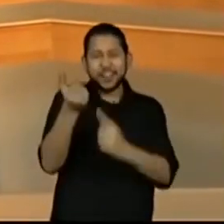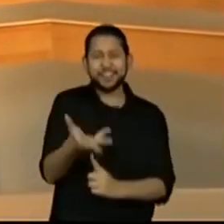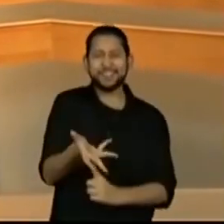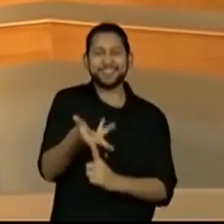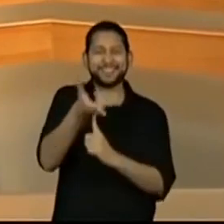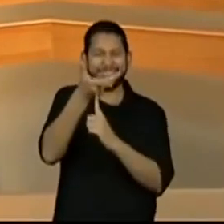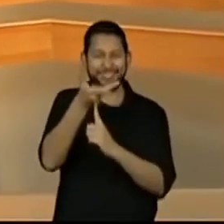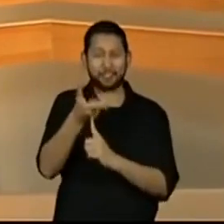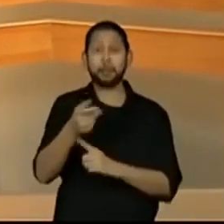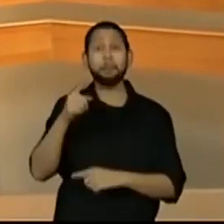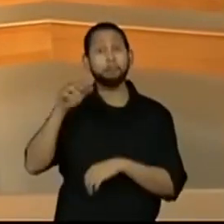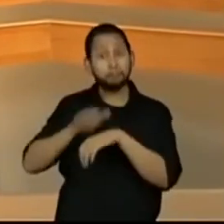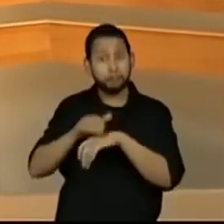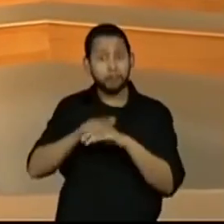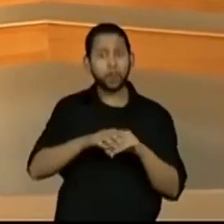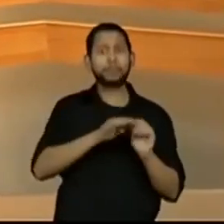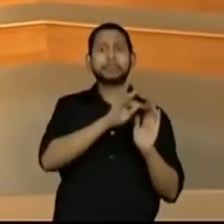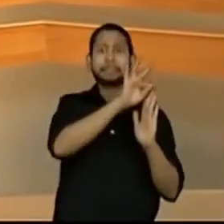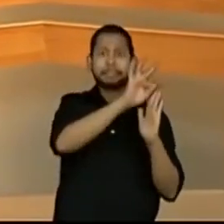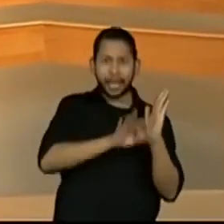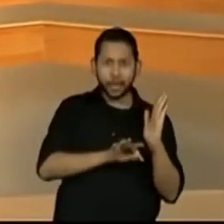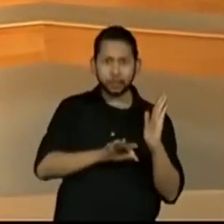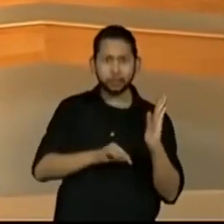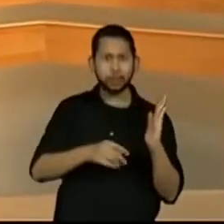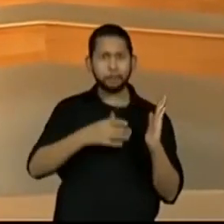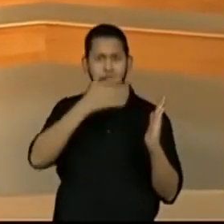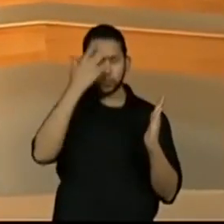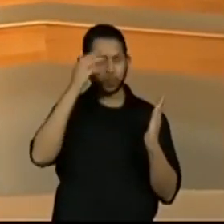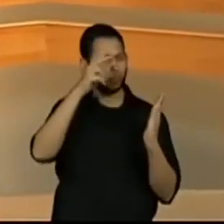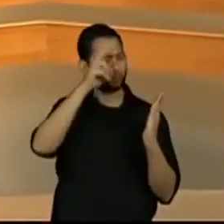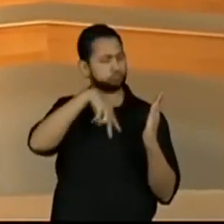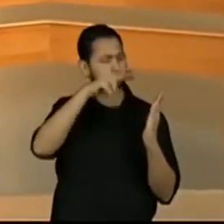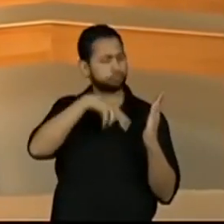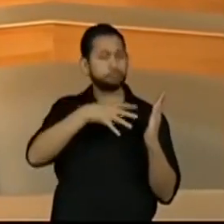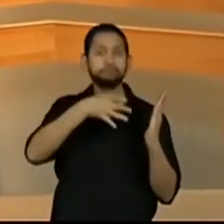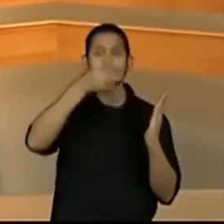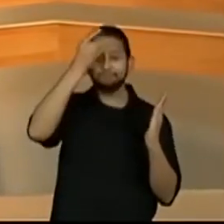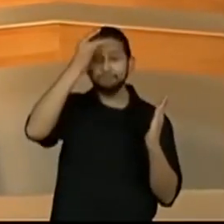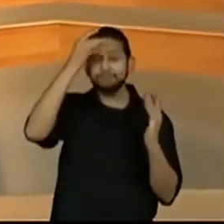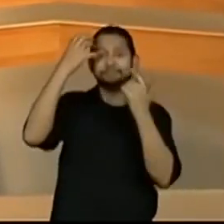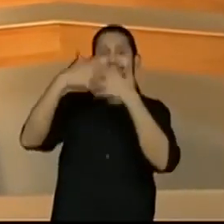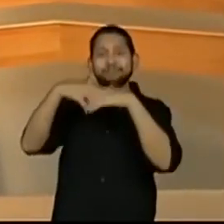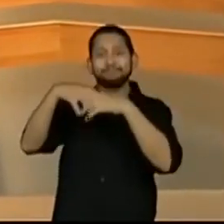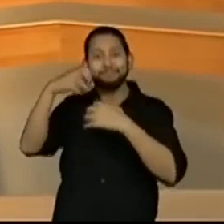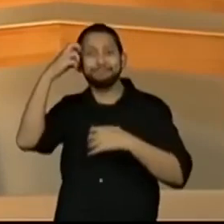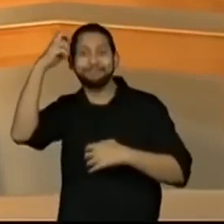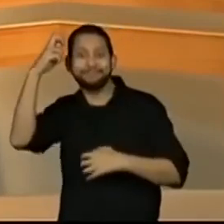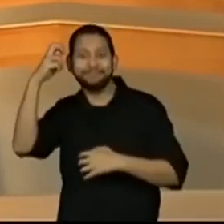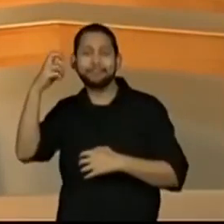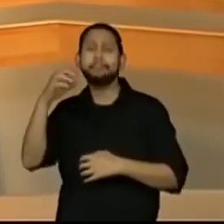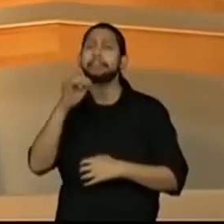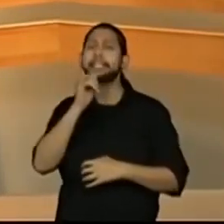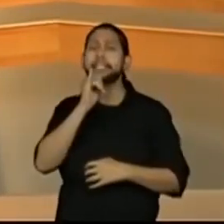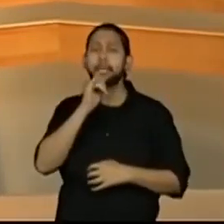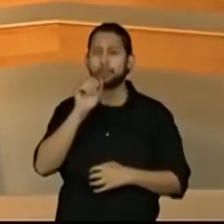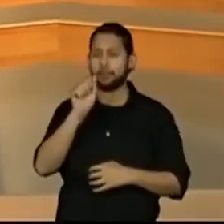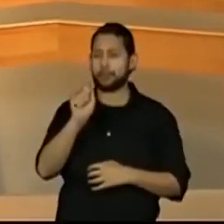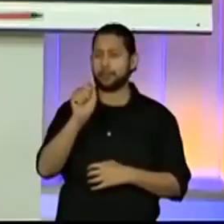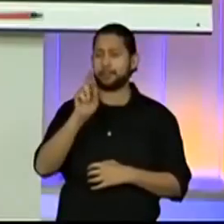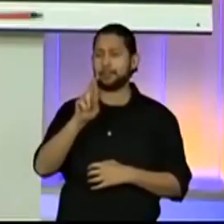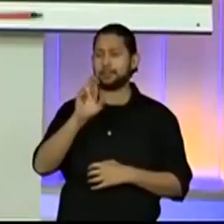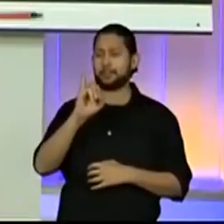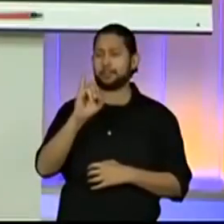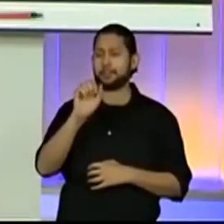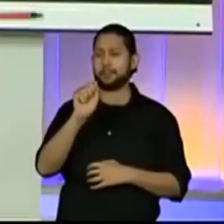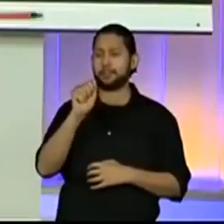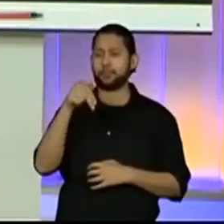seus textos influenciou muito outros escritores como Ariano Suassuna e entre outros. Ele